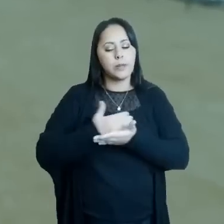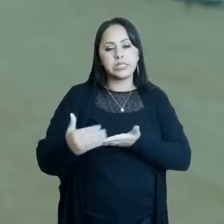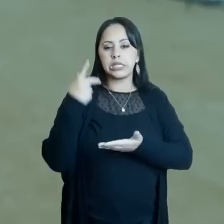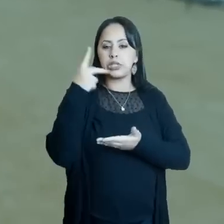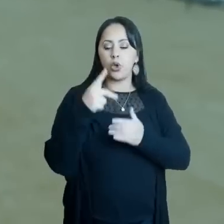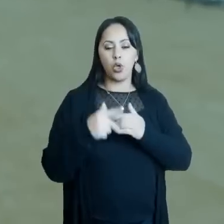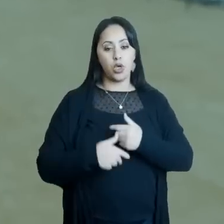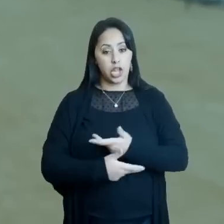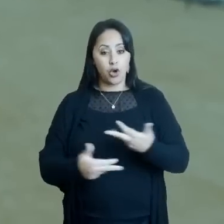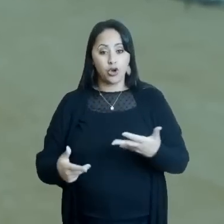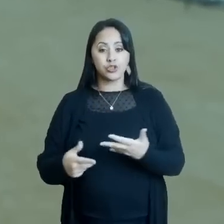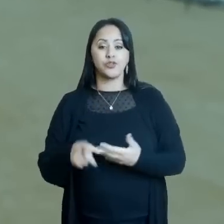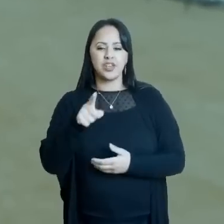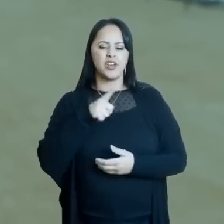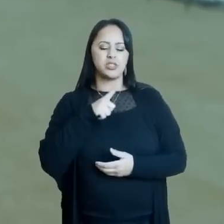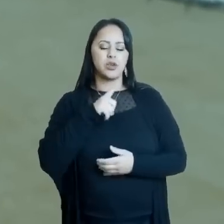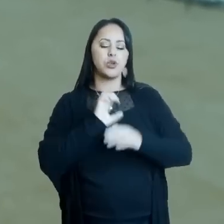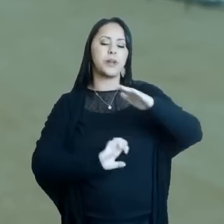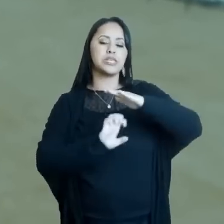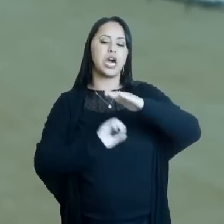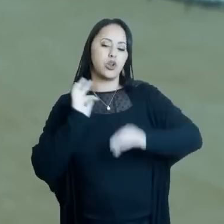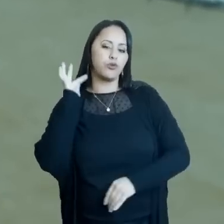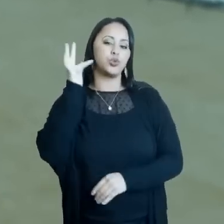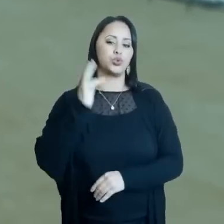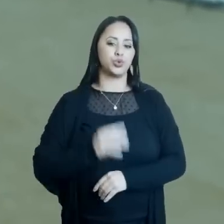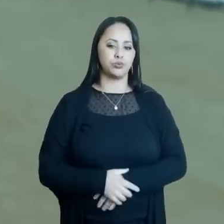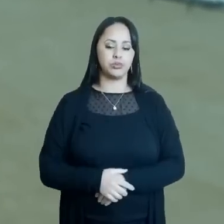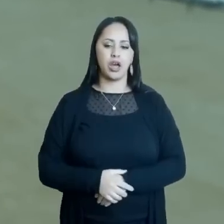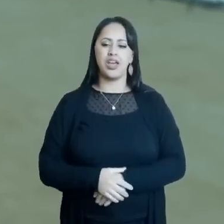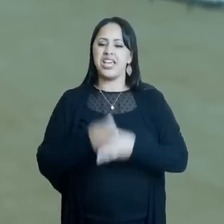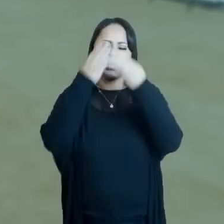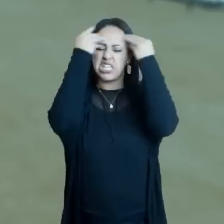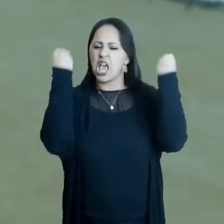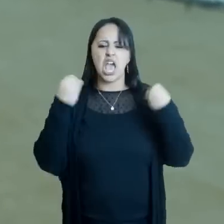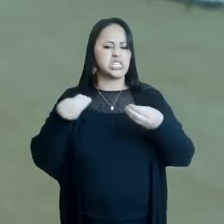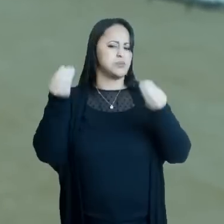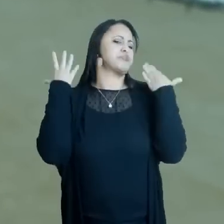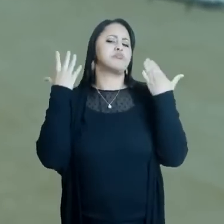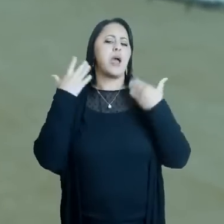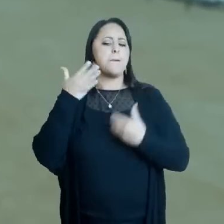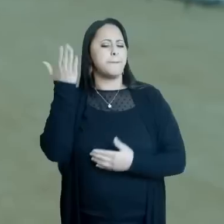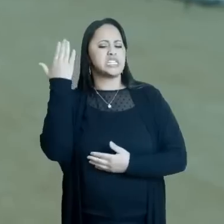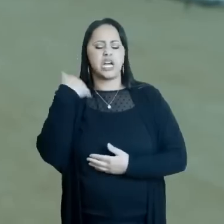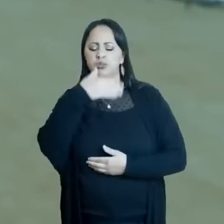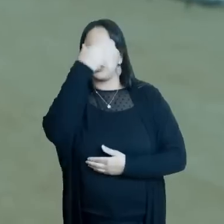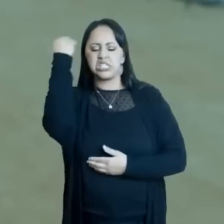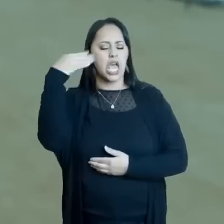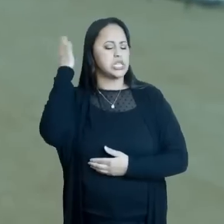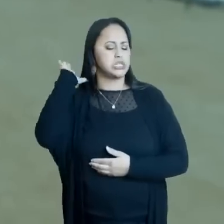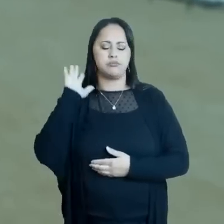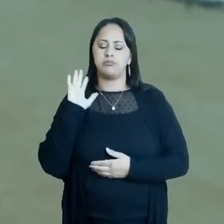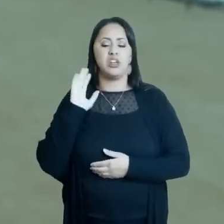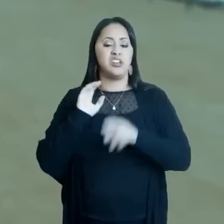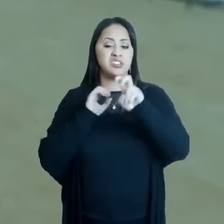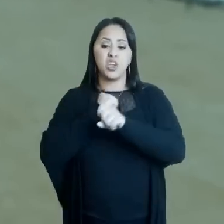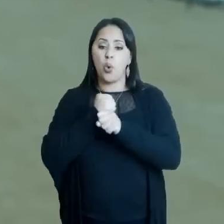tornar a grande empresária que você sonha ser. É bom assim, vira a página, o que passou, passou. Se você ficar remoendo 5 anos que